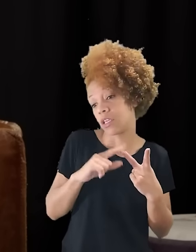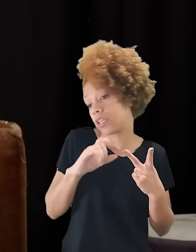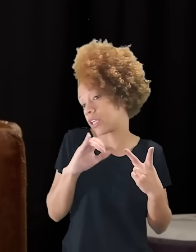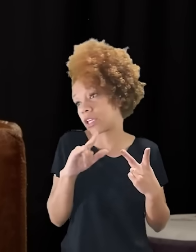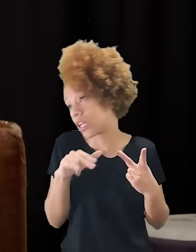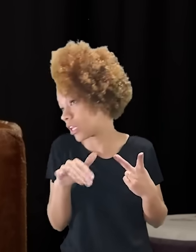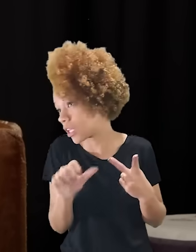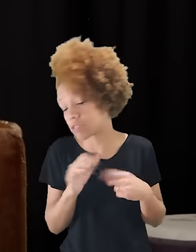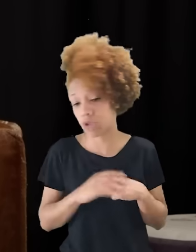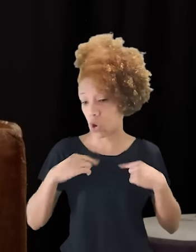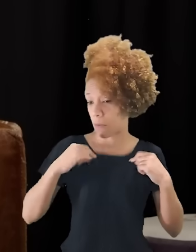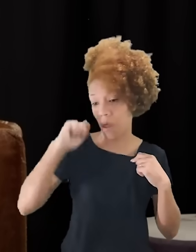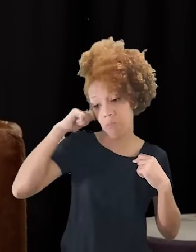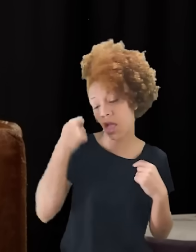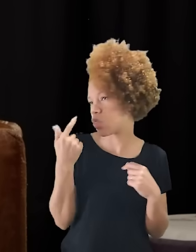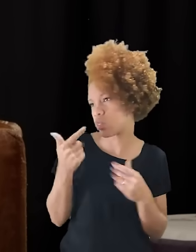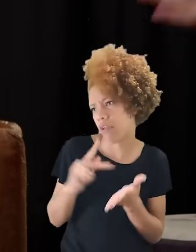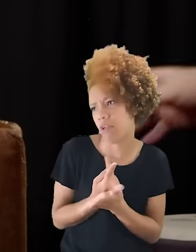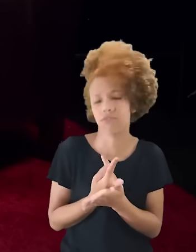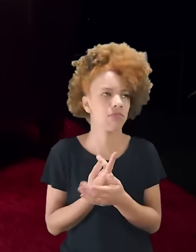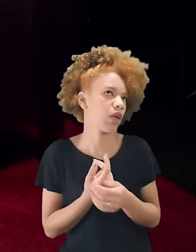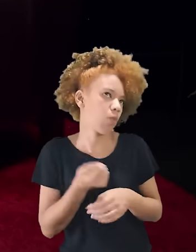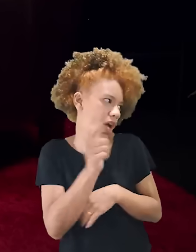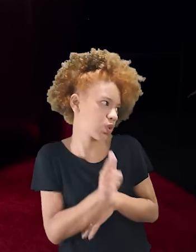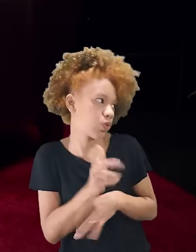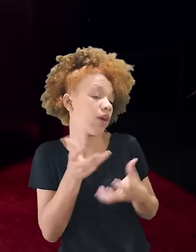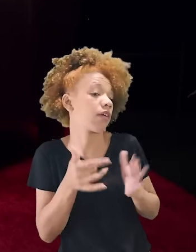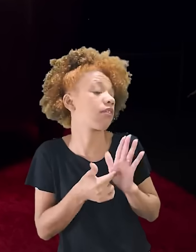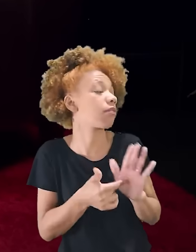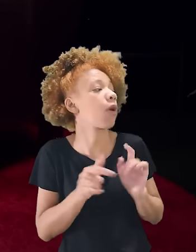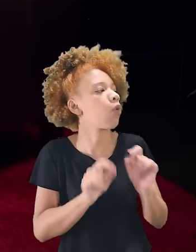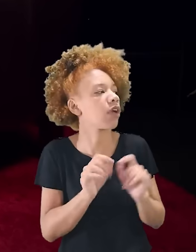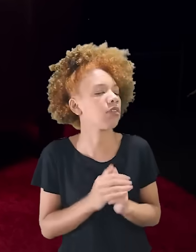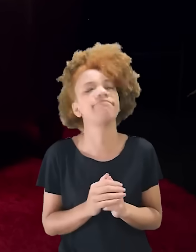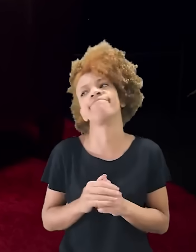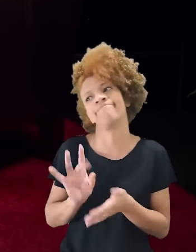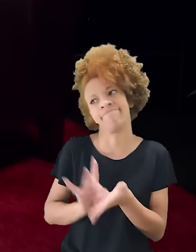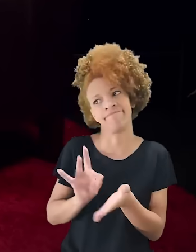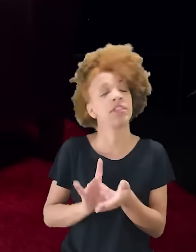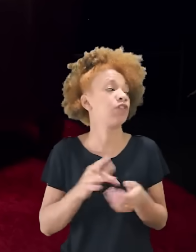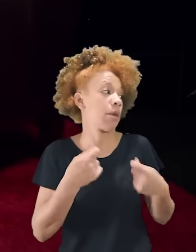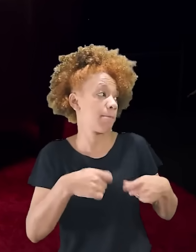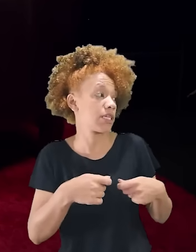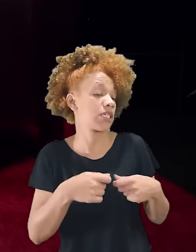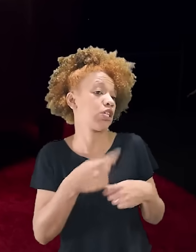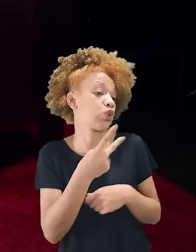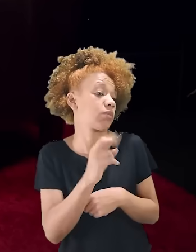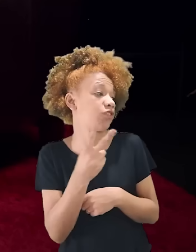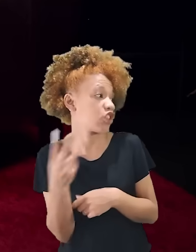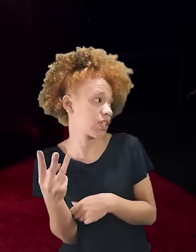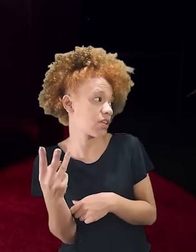vai estar sempre na moda com Pretinho Básico não tem erro entendi quando usa um azul você tá querendo dizer alguma coisa Ah com certeza e aí você precisa dizer isso em